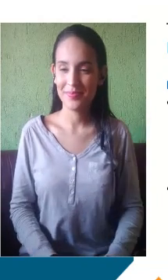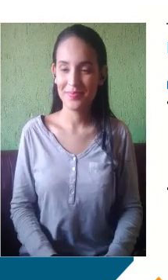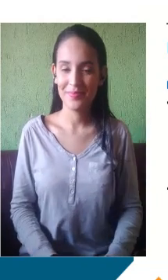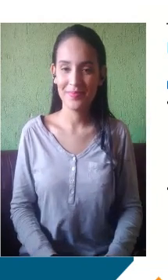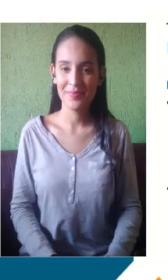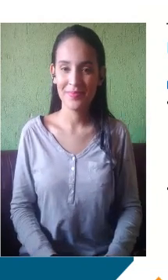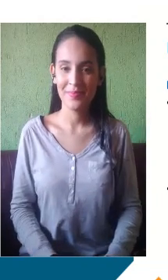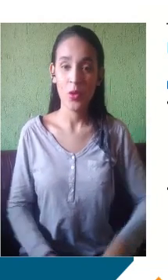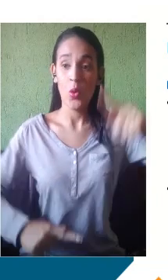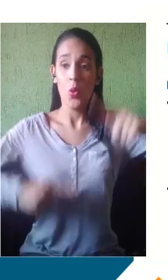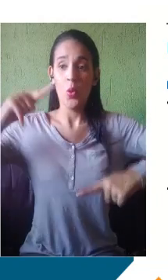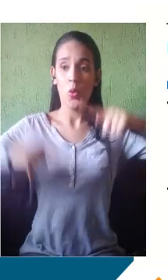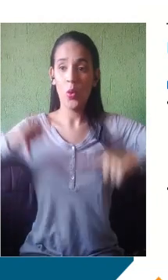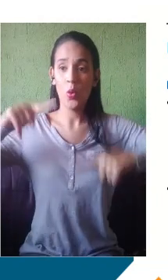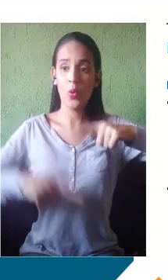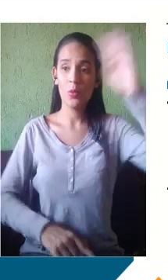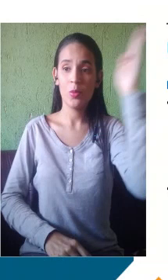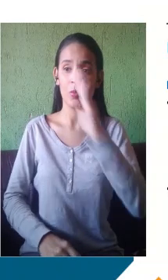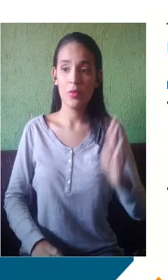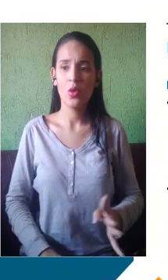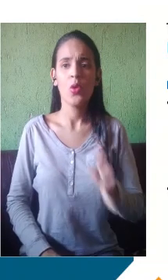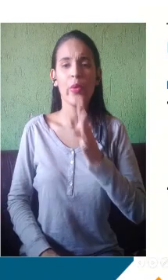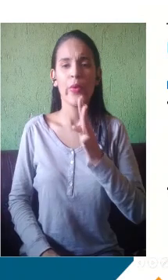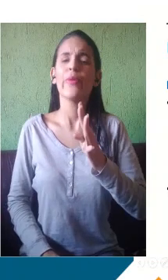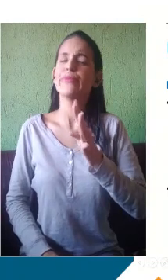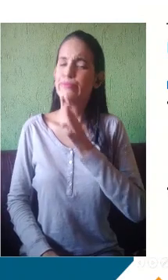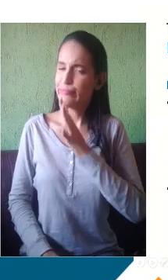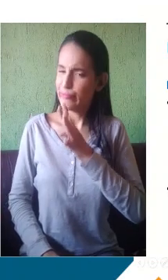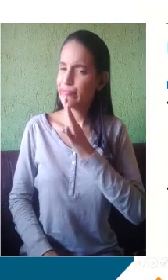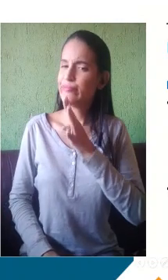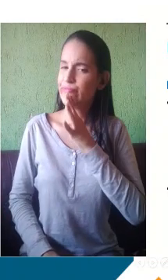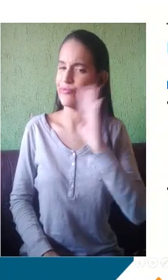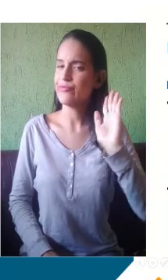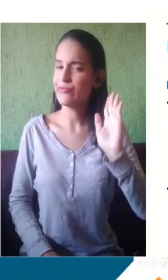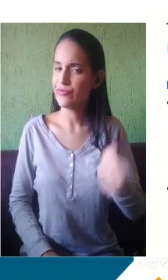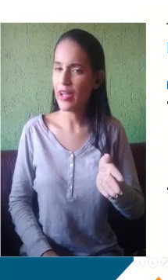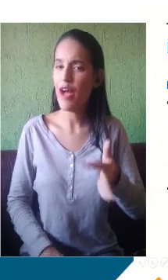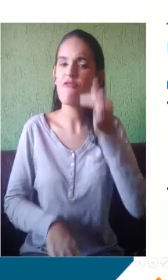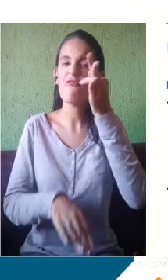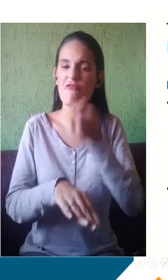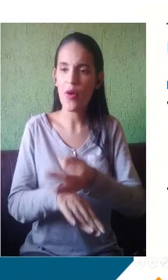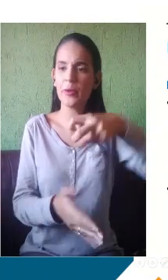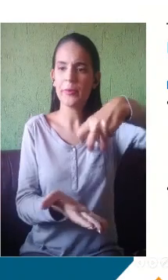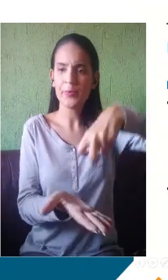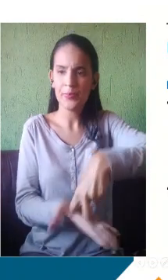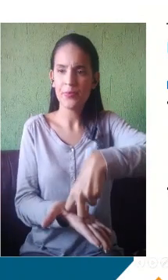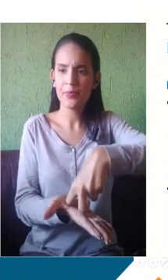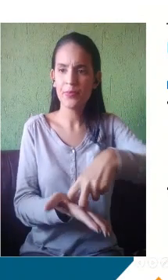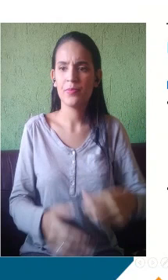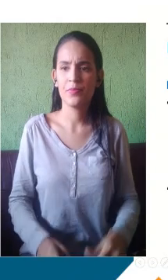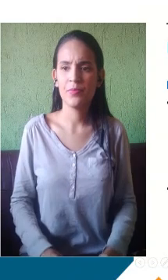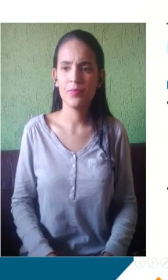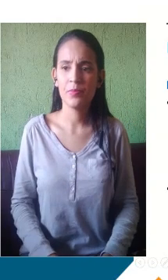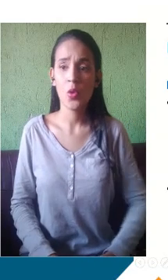é conhecida pela impunidade e o Brasil sediará 2 grandes eventos em breve, os próximos anos serão de muita